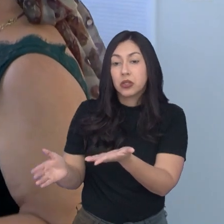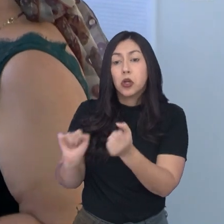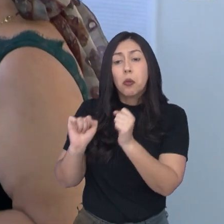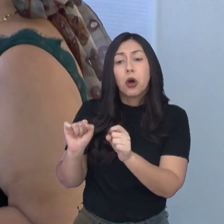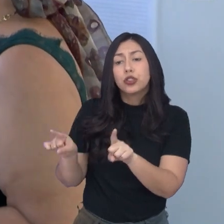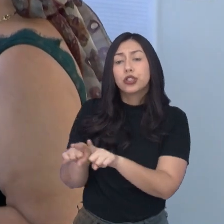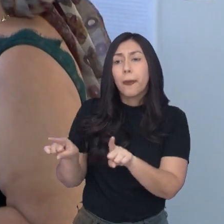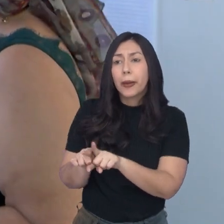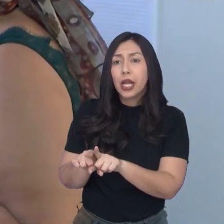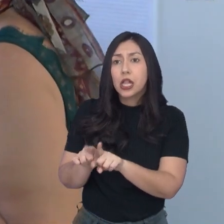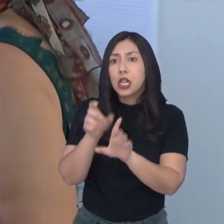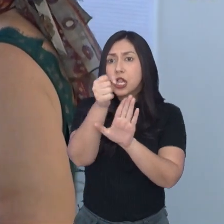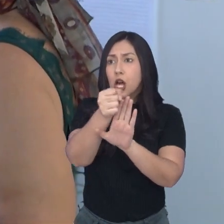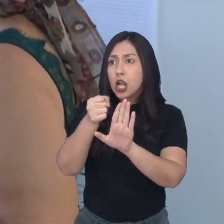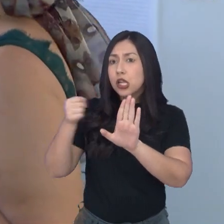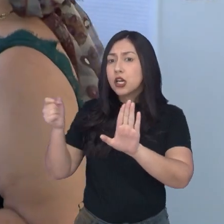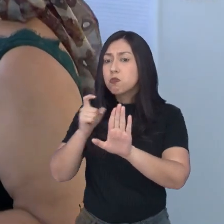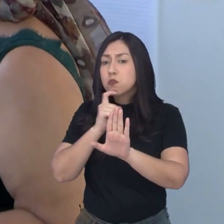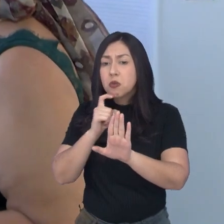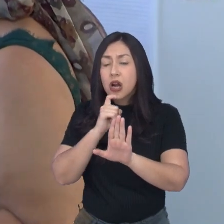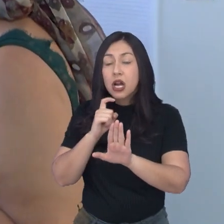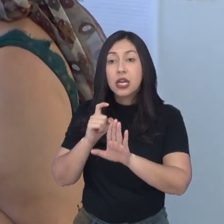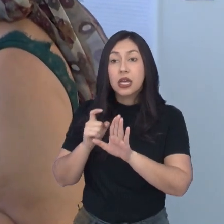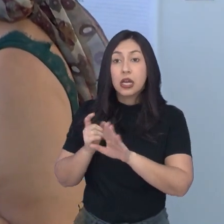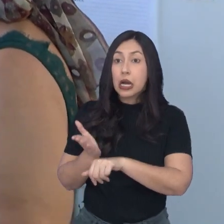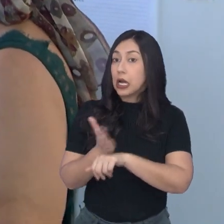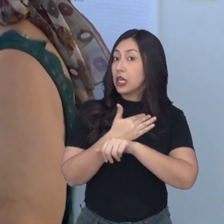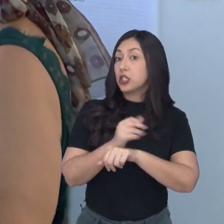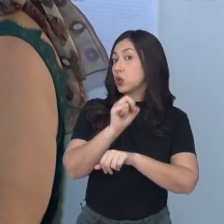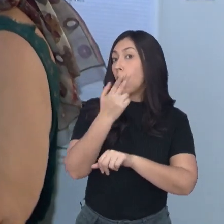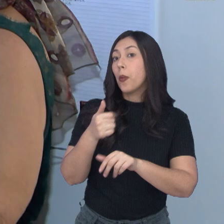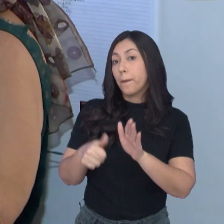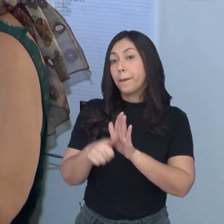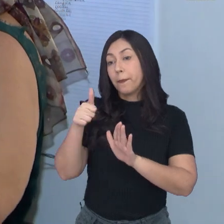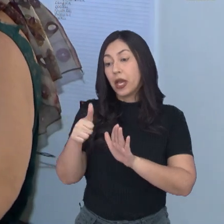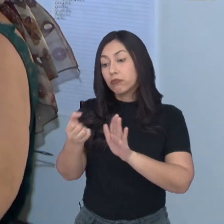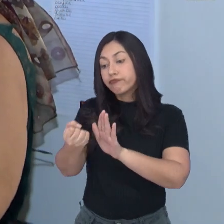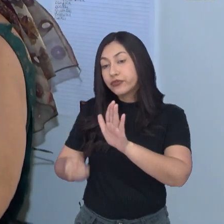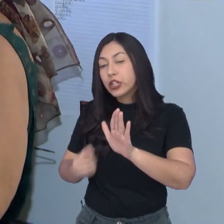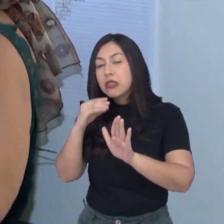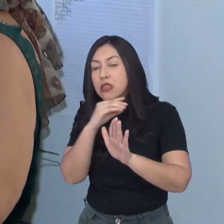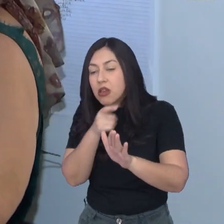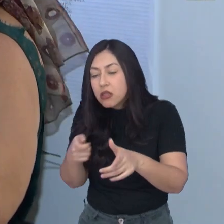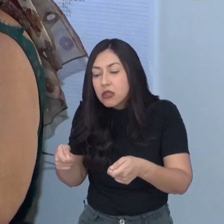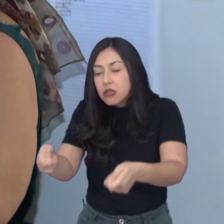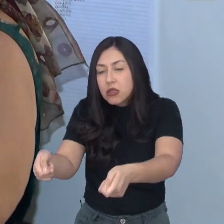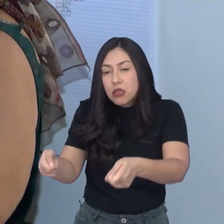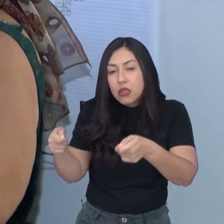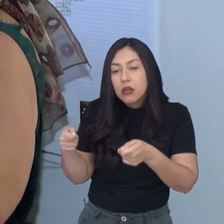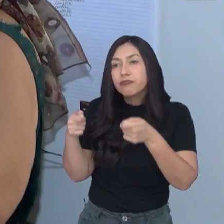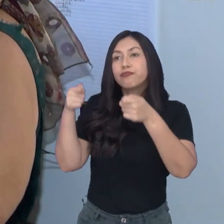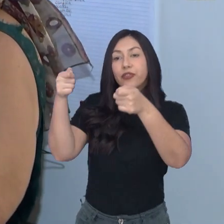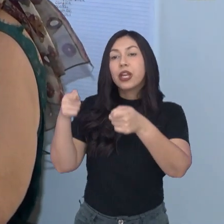armazenar ele congelar ele cru ou assado. Então, dá para congelar e aí é muito legal. 3 meses de